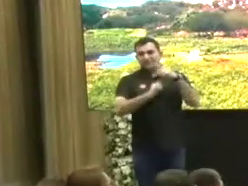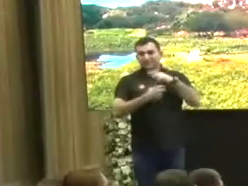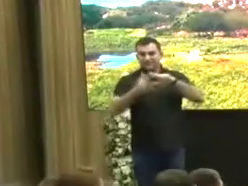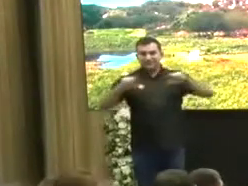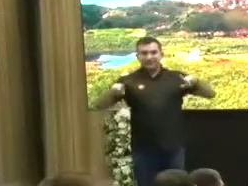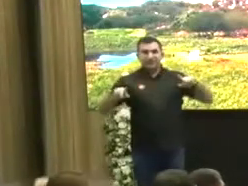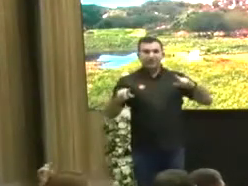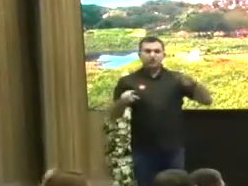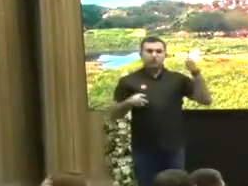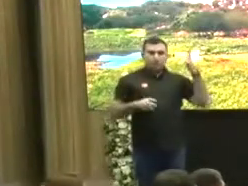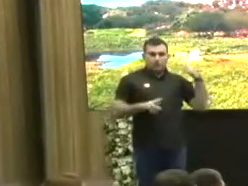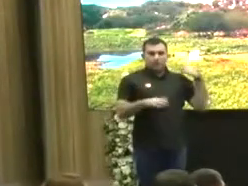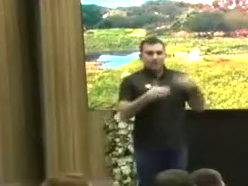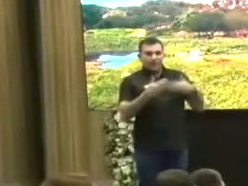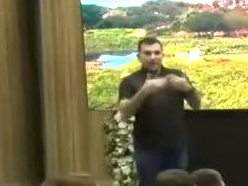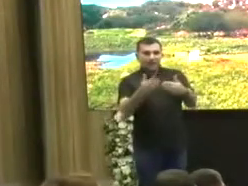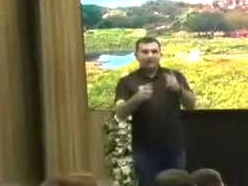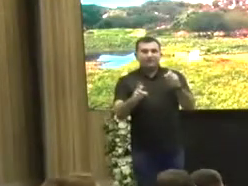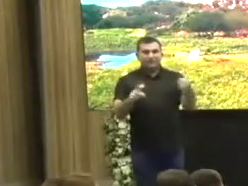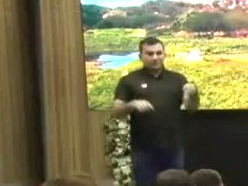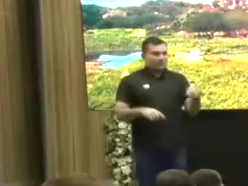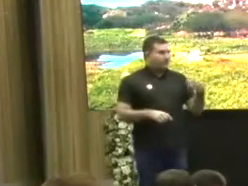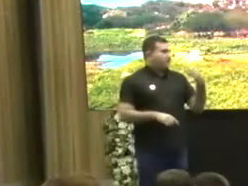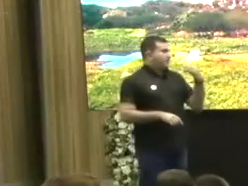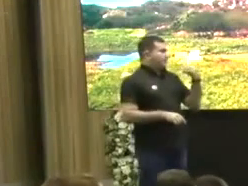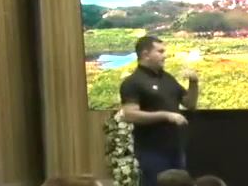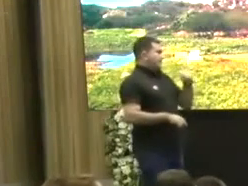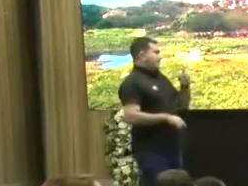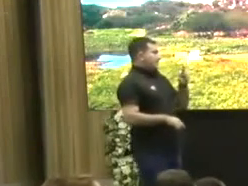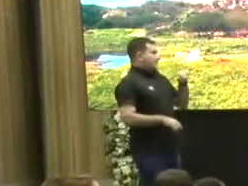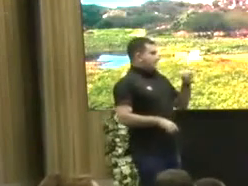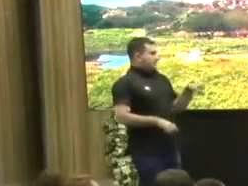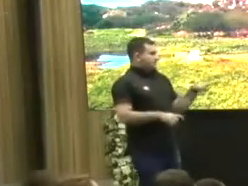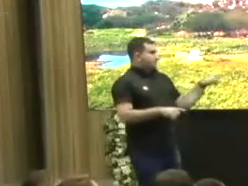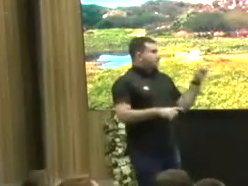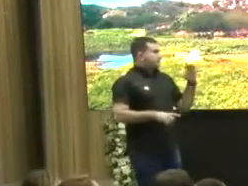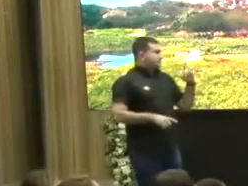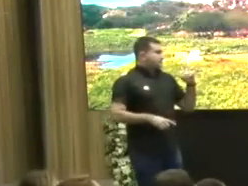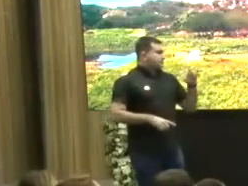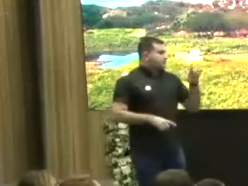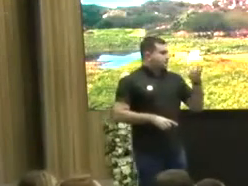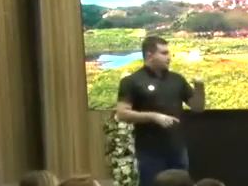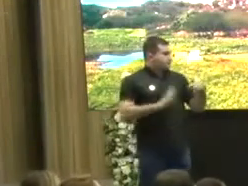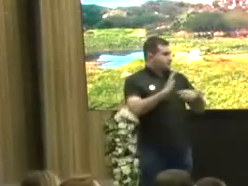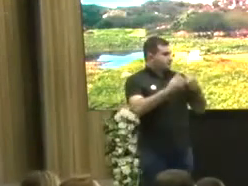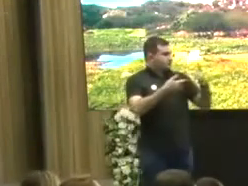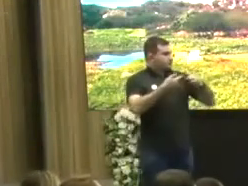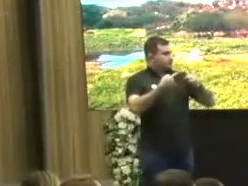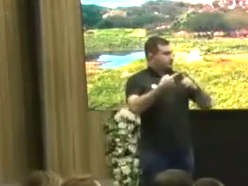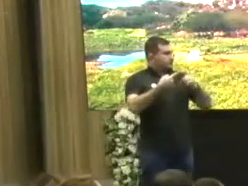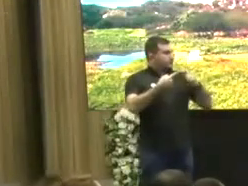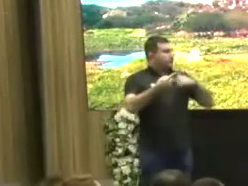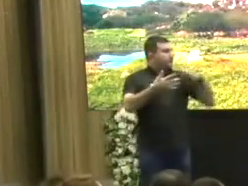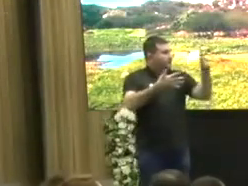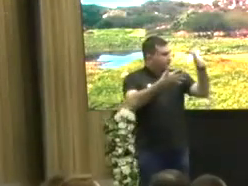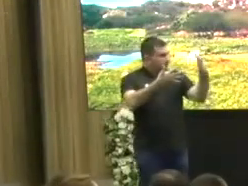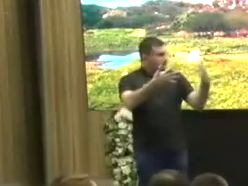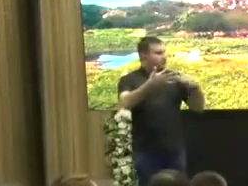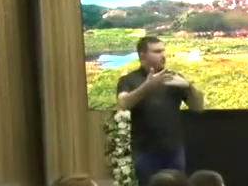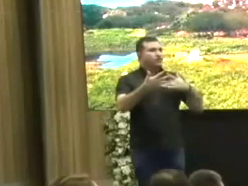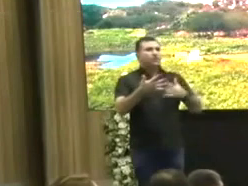exposto historicamente pela professora Maria Clara. O primeiro pressuposto, um dos elementos que eu penso como